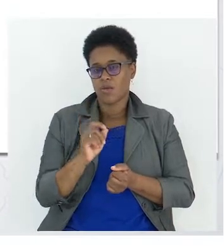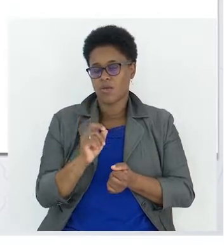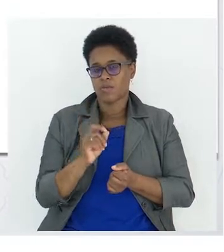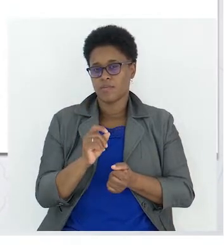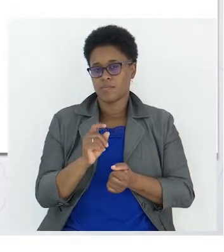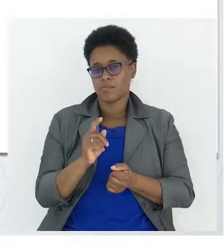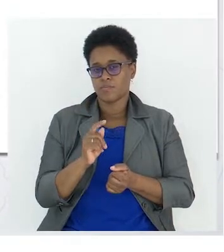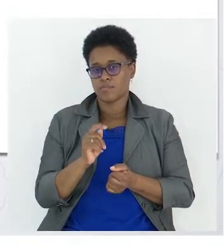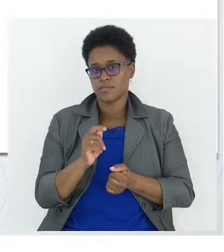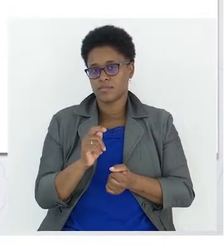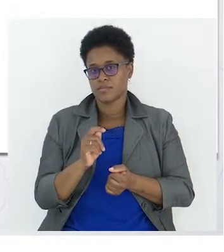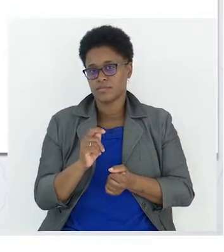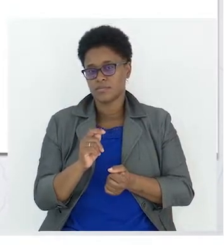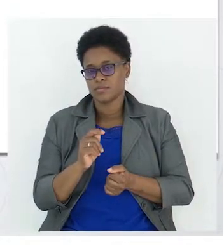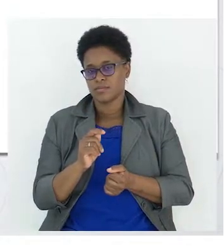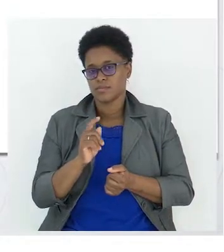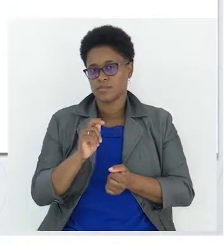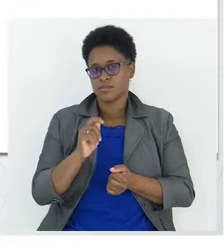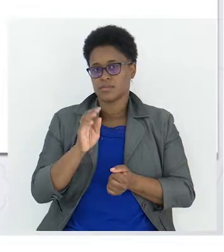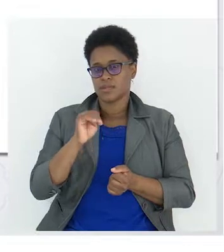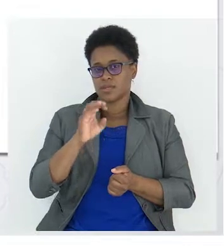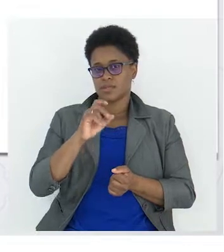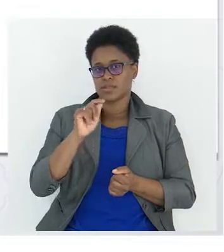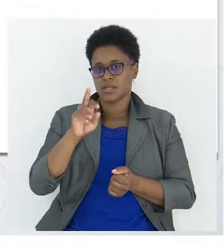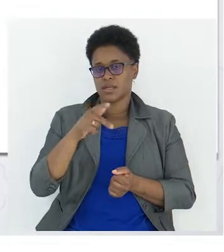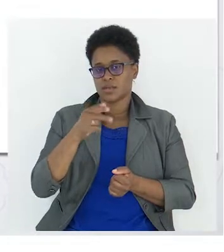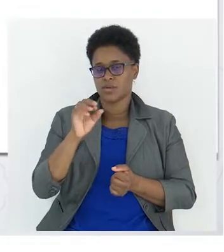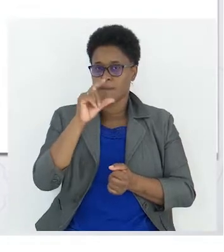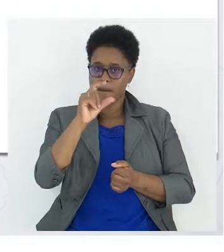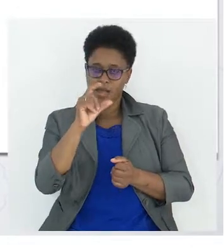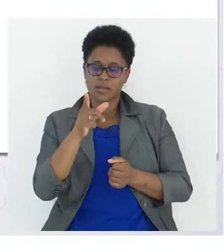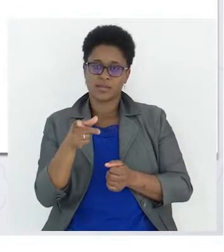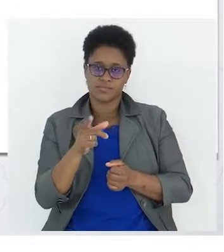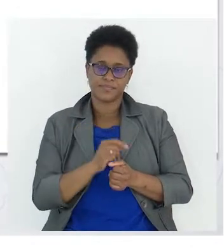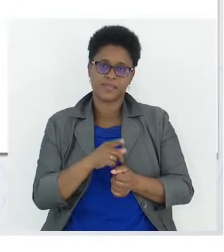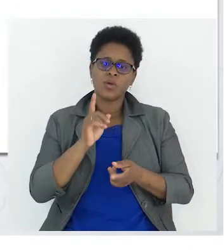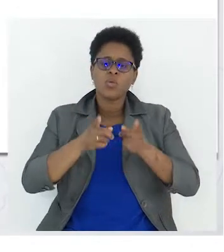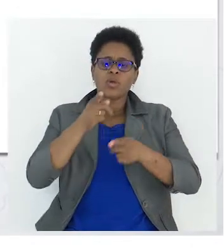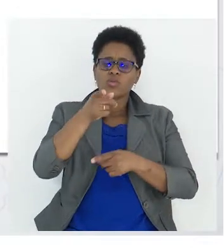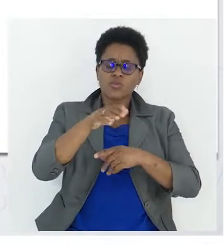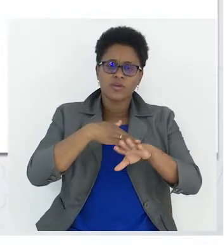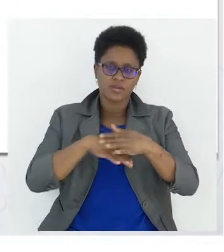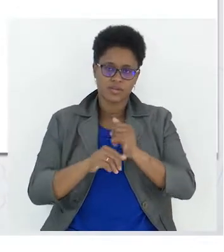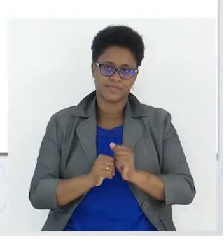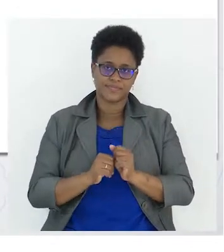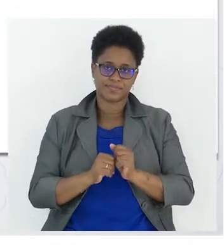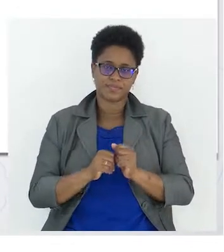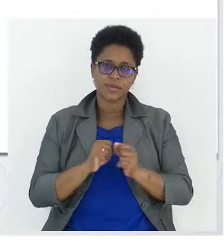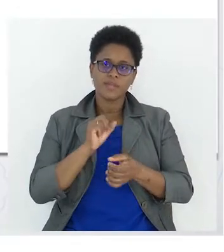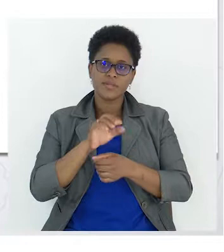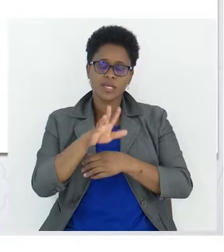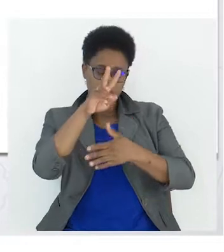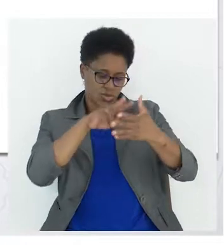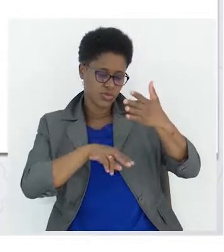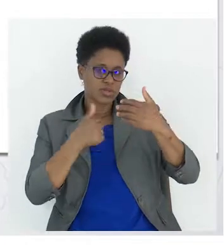de excerto. Essa parcela chama-se de excerto. O que é que tu vais fazer? A mensagem textual